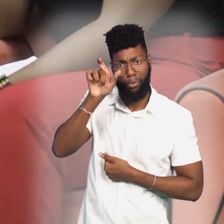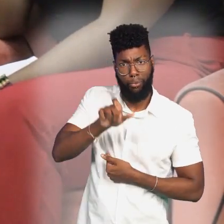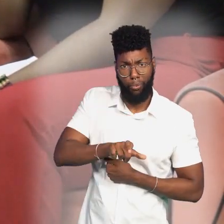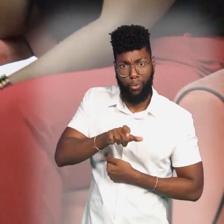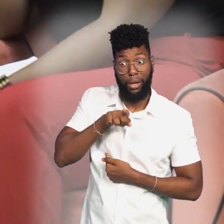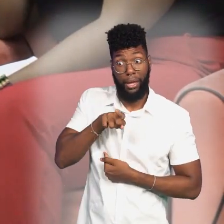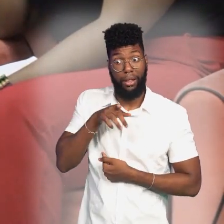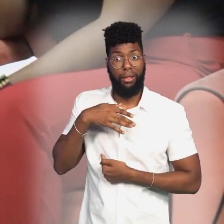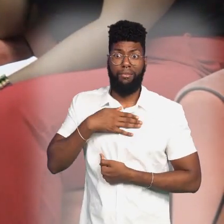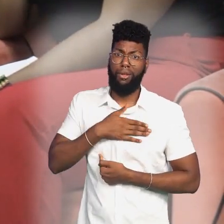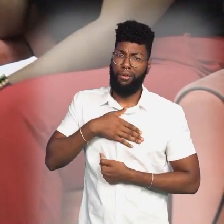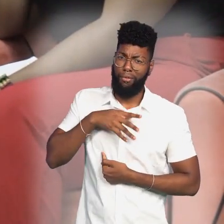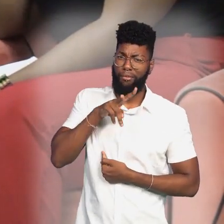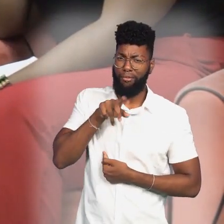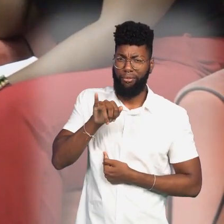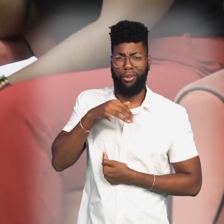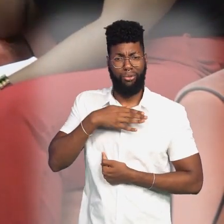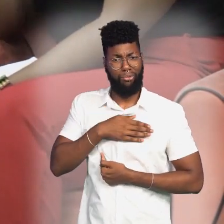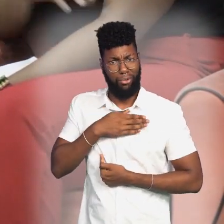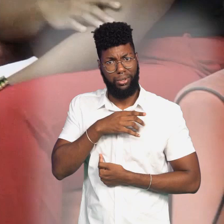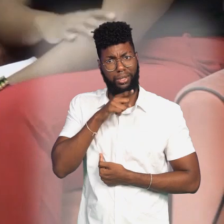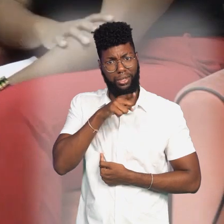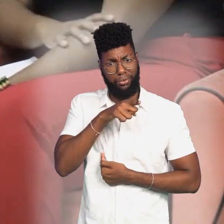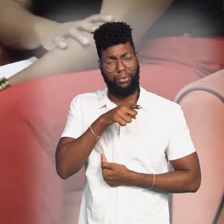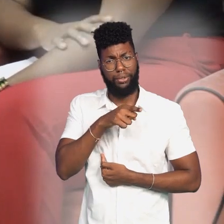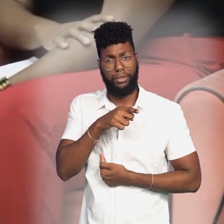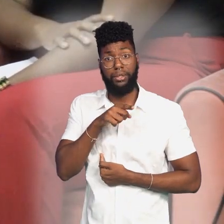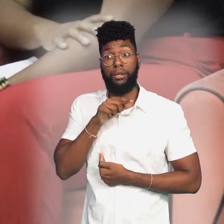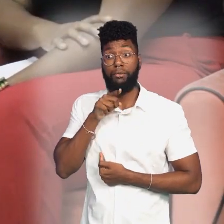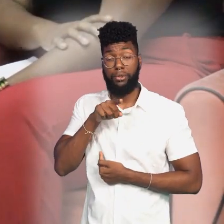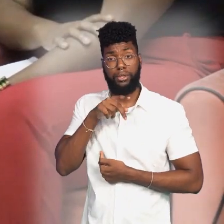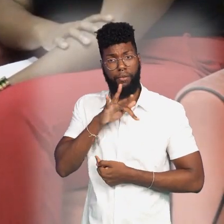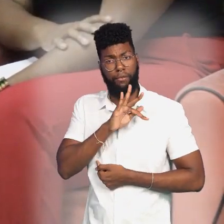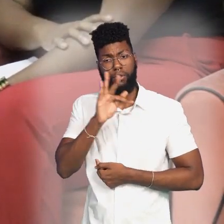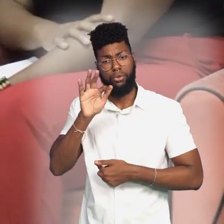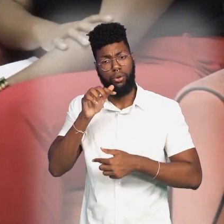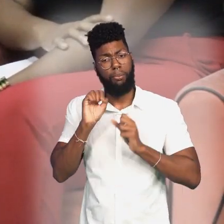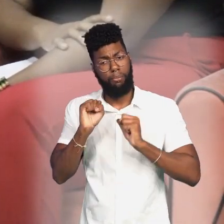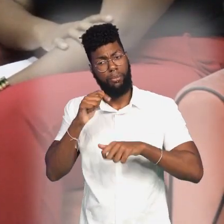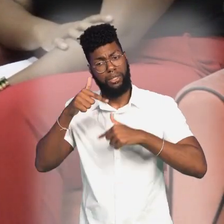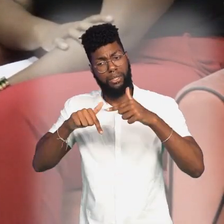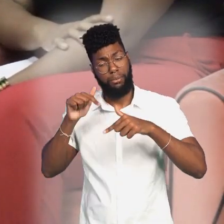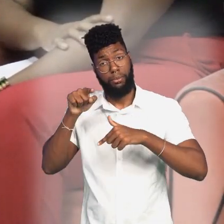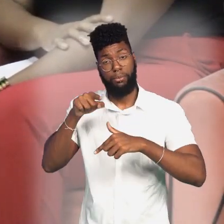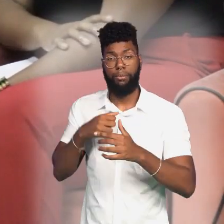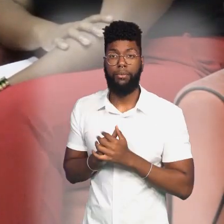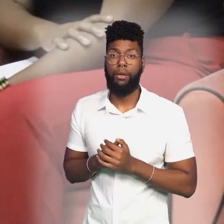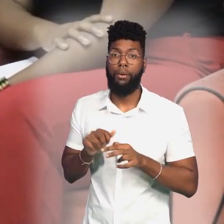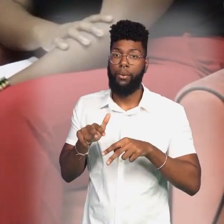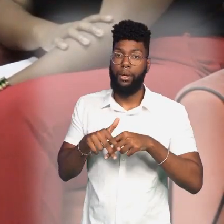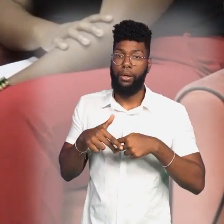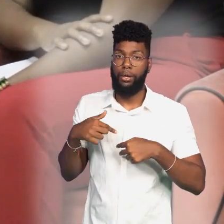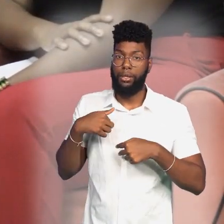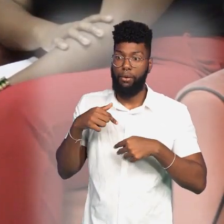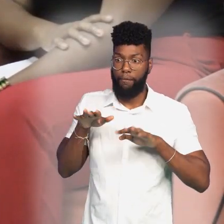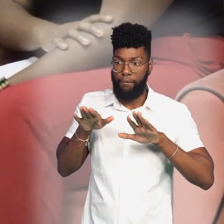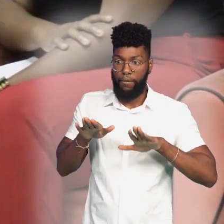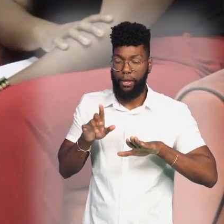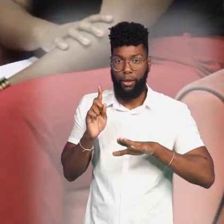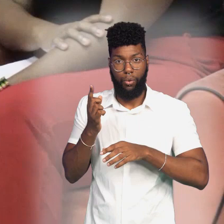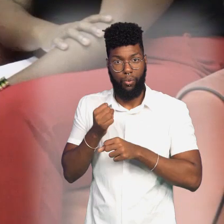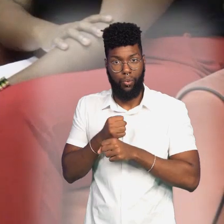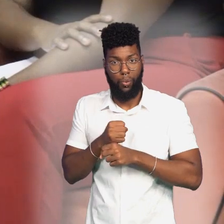gostar muito de você e também você vai trabalhar para ele. E se ficamos um ano, e aí eles foram